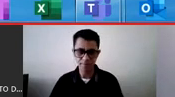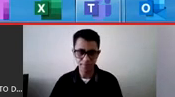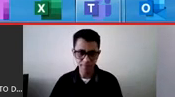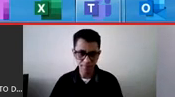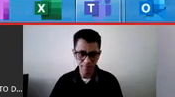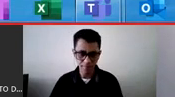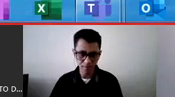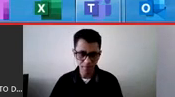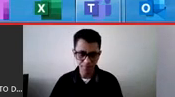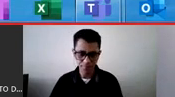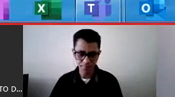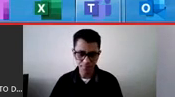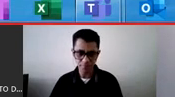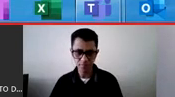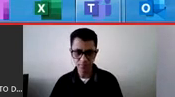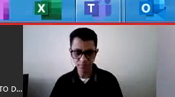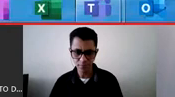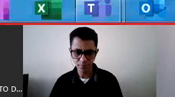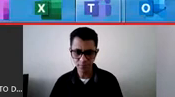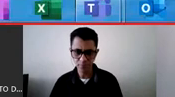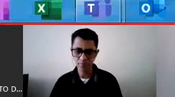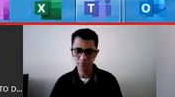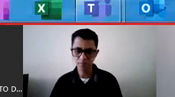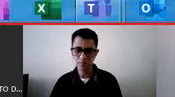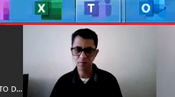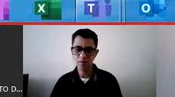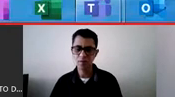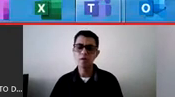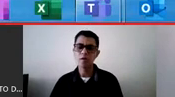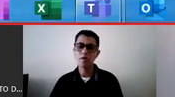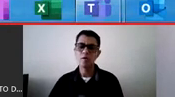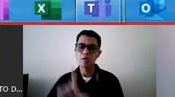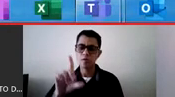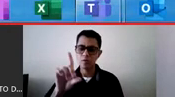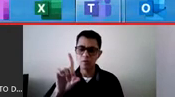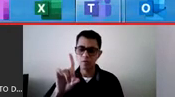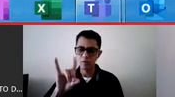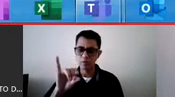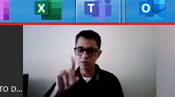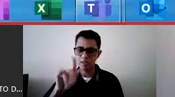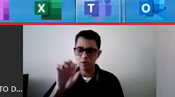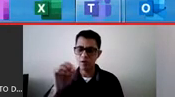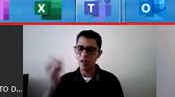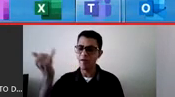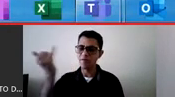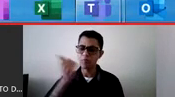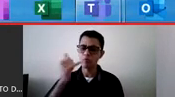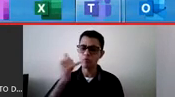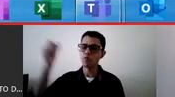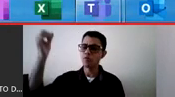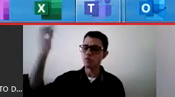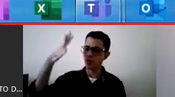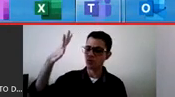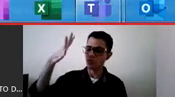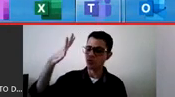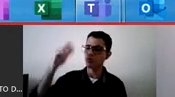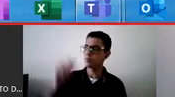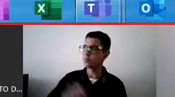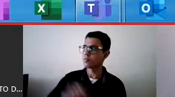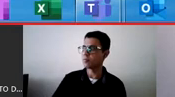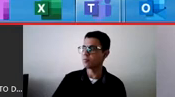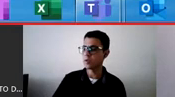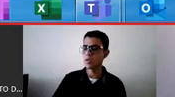eu falei, olha, o Diego falou sobre o sol, que o foco dele é o sol. Eu falei, você